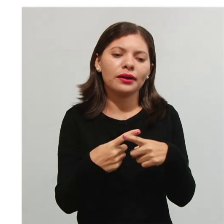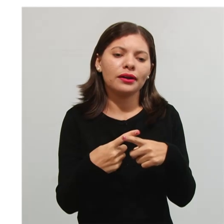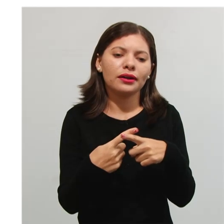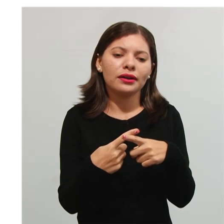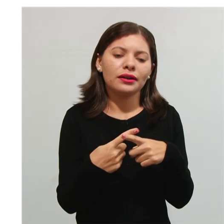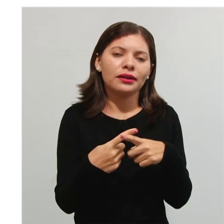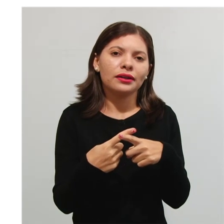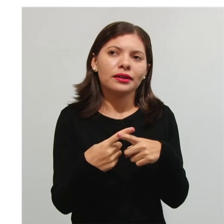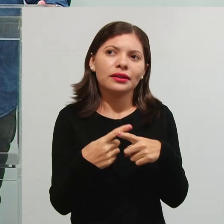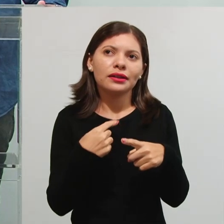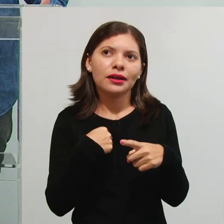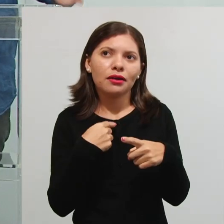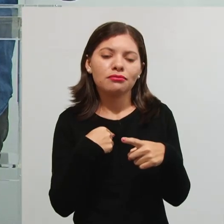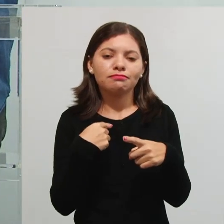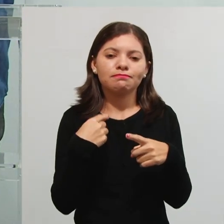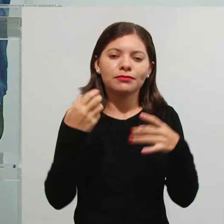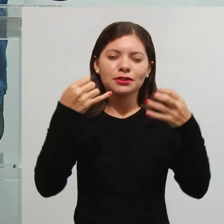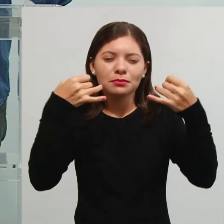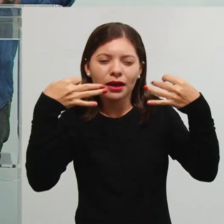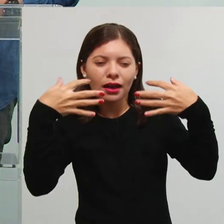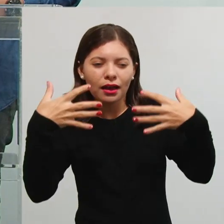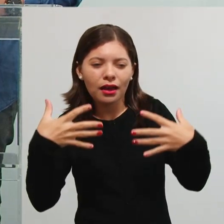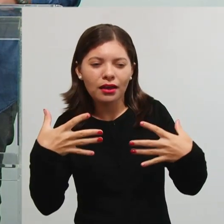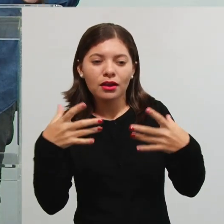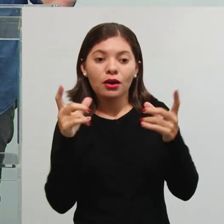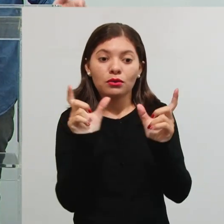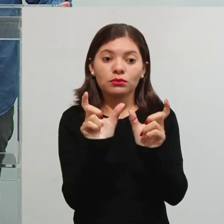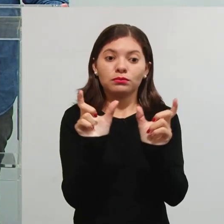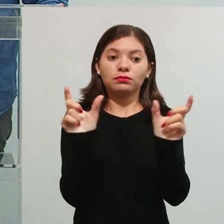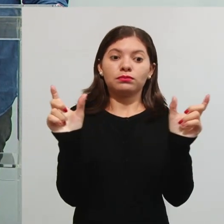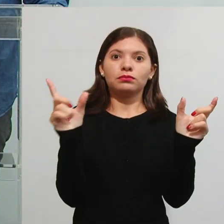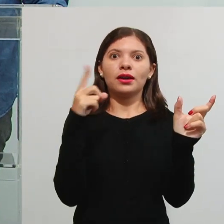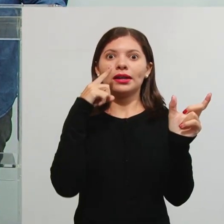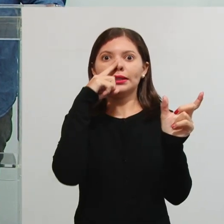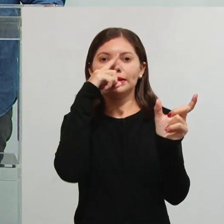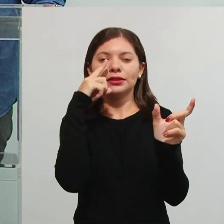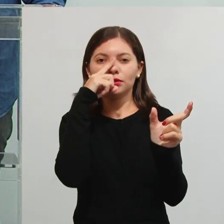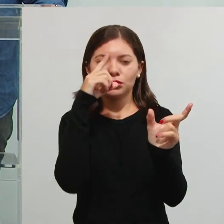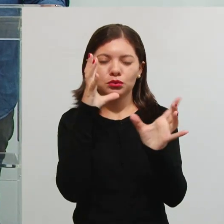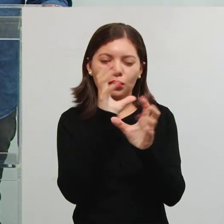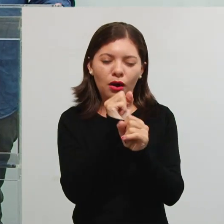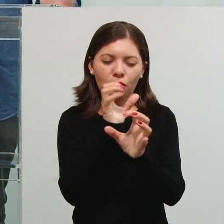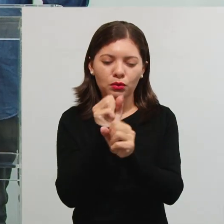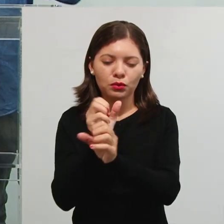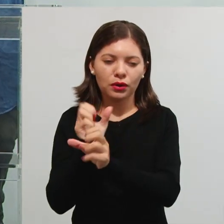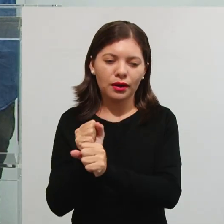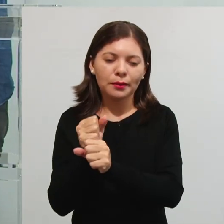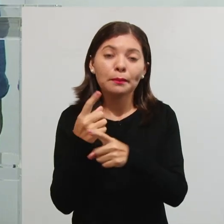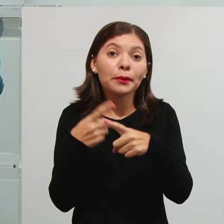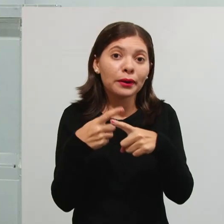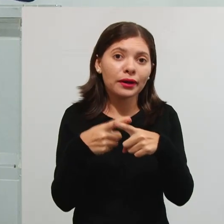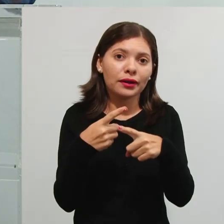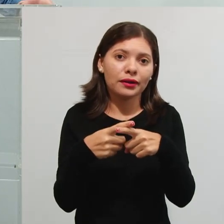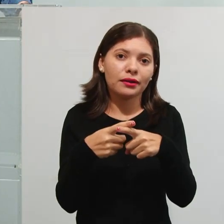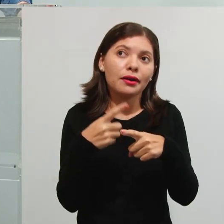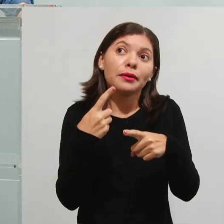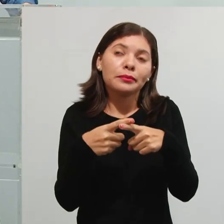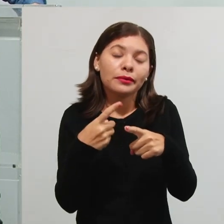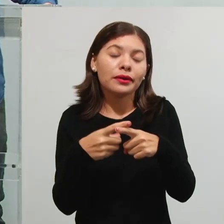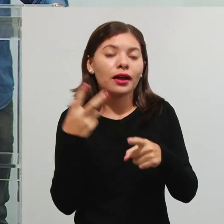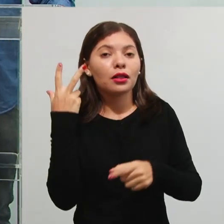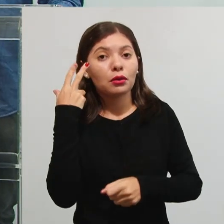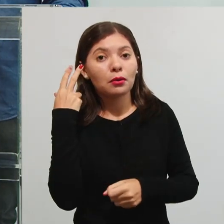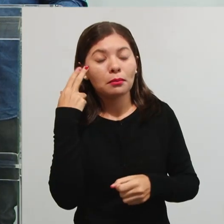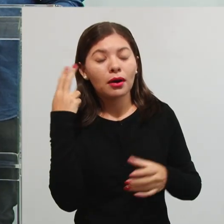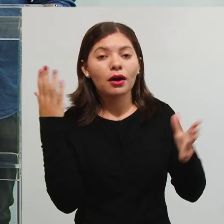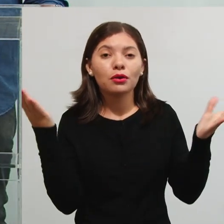aí de dar uma ênfase nessa parte de riscos calculados e de fracasso? Porque é comum nos dias de hoje